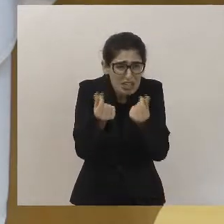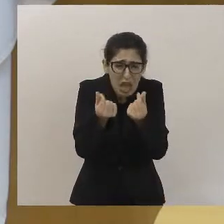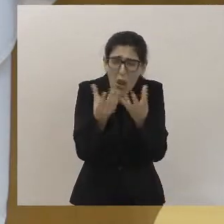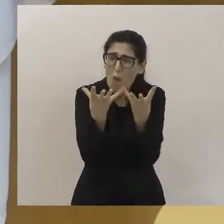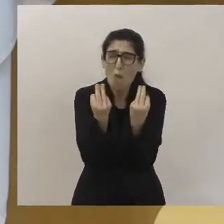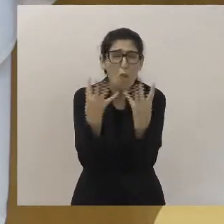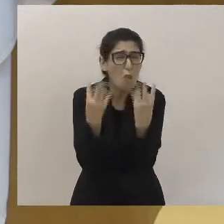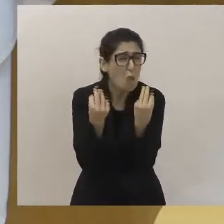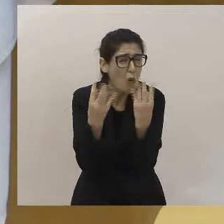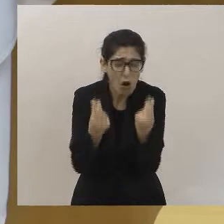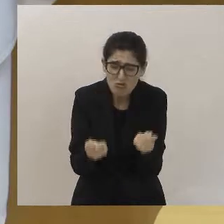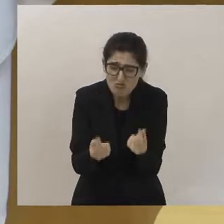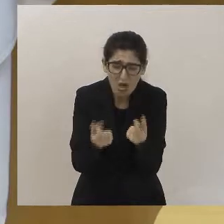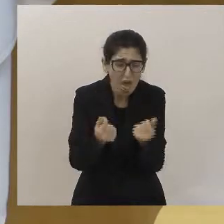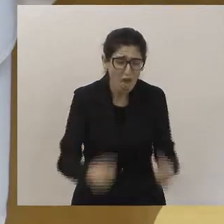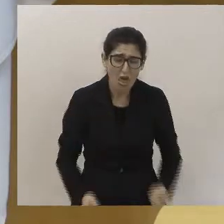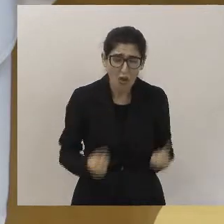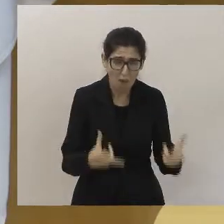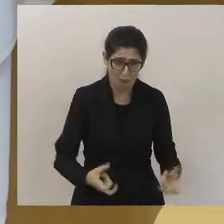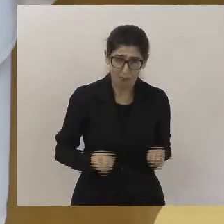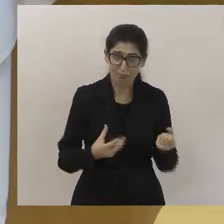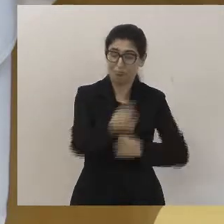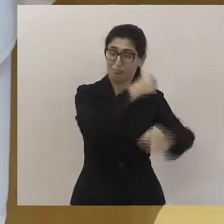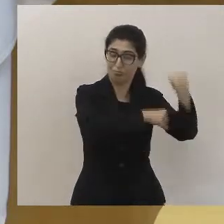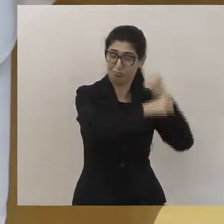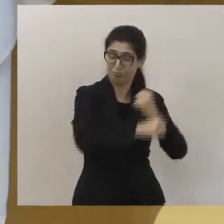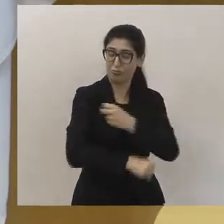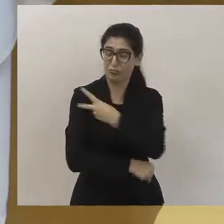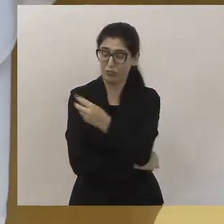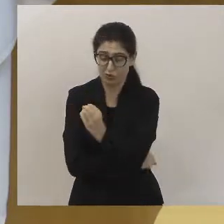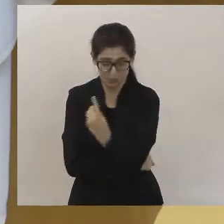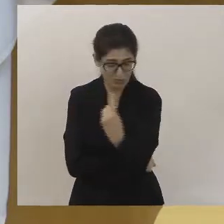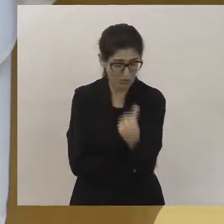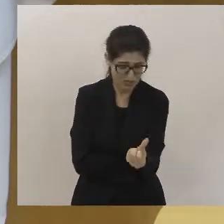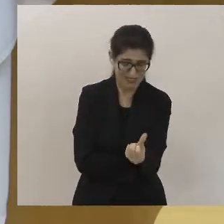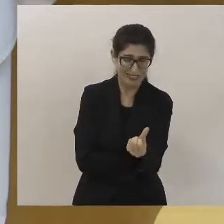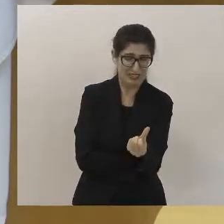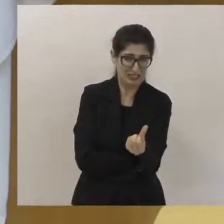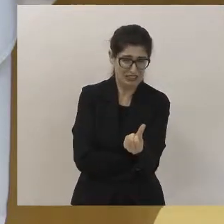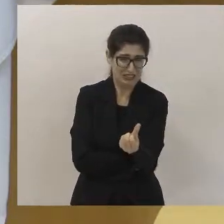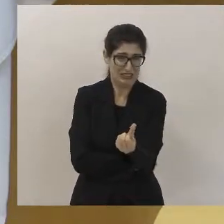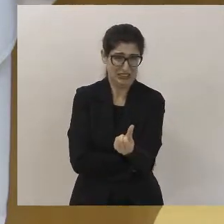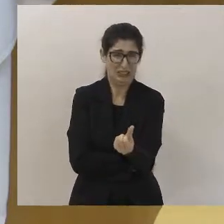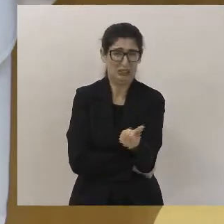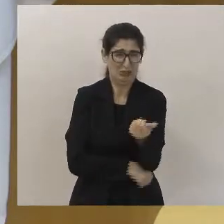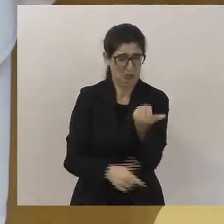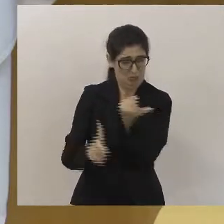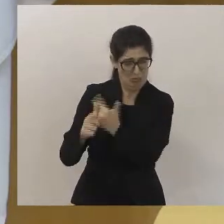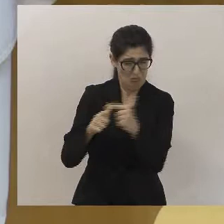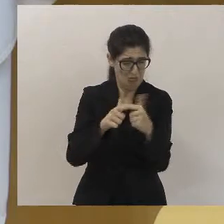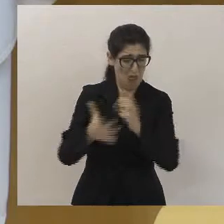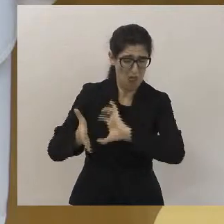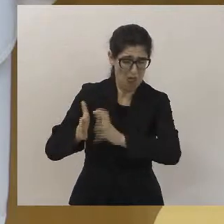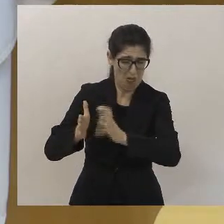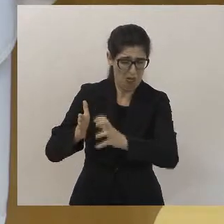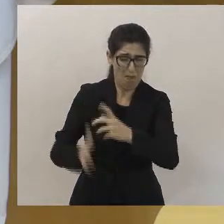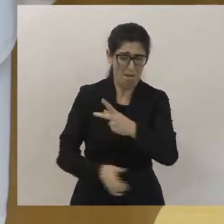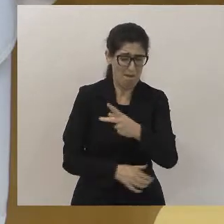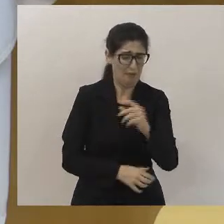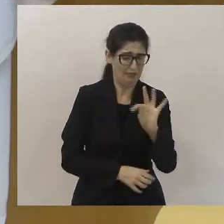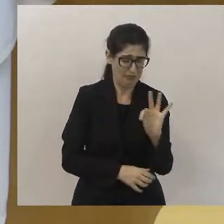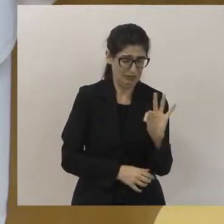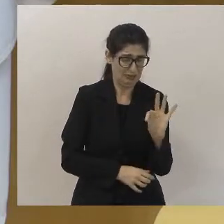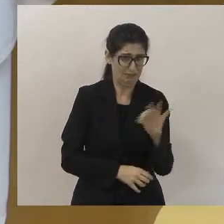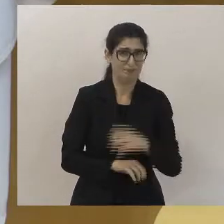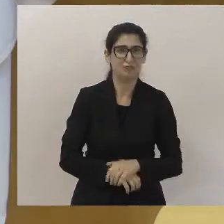pulga porque em 2016 a coisa tava tão ruim o governo do pt precisava ter